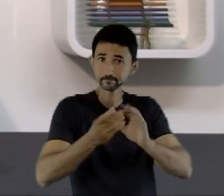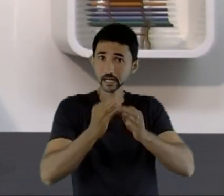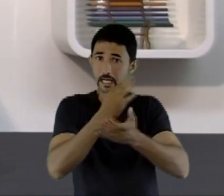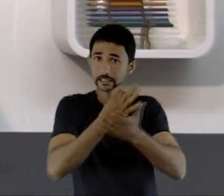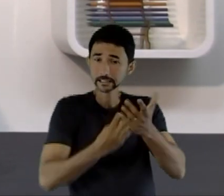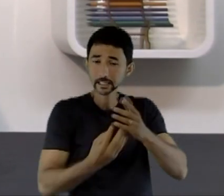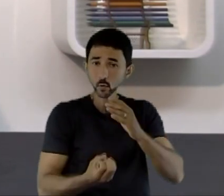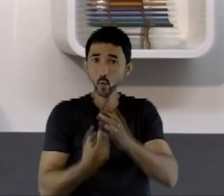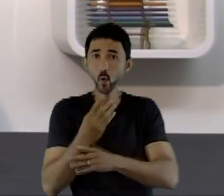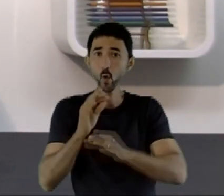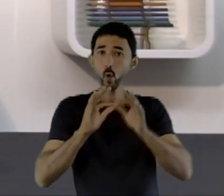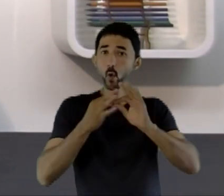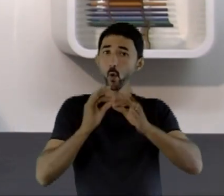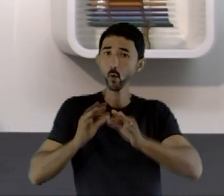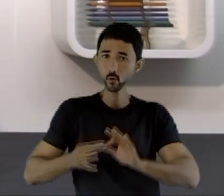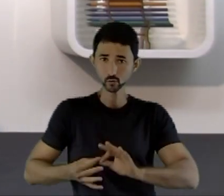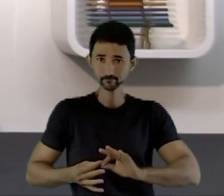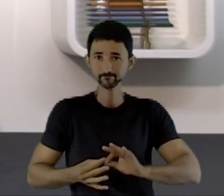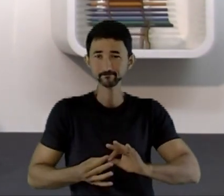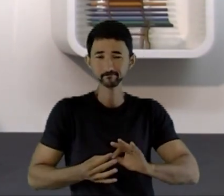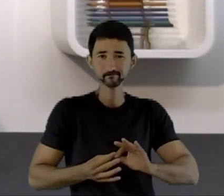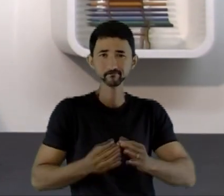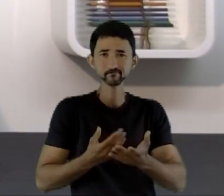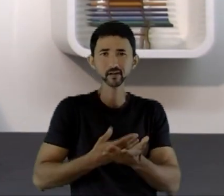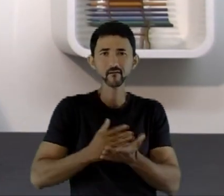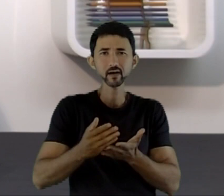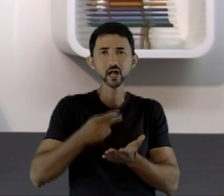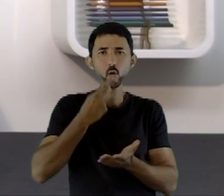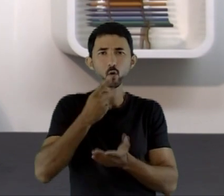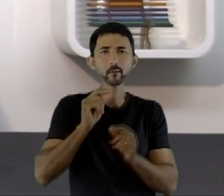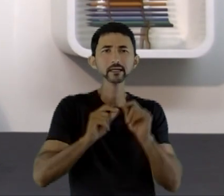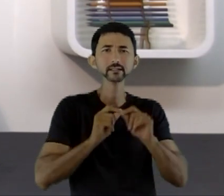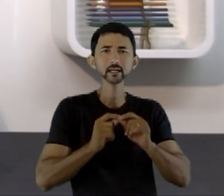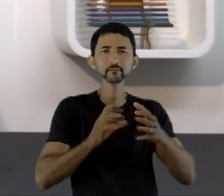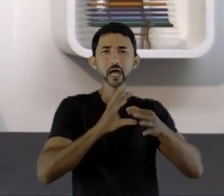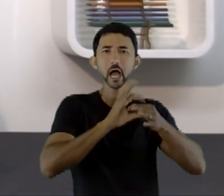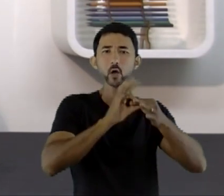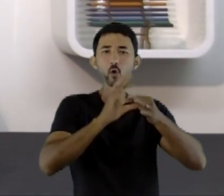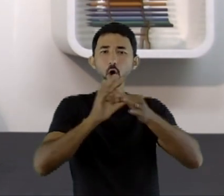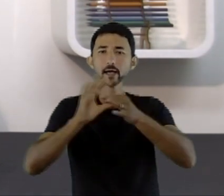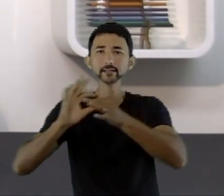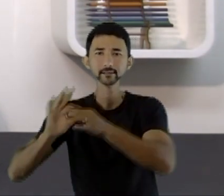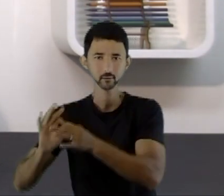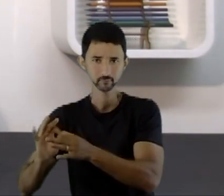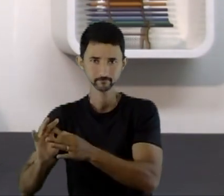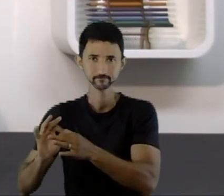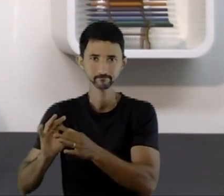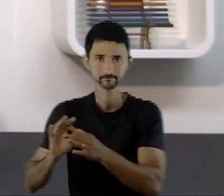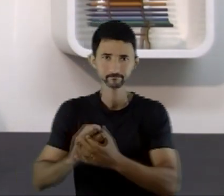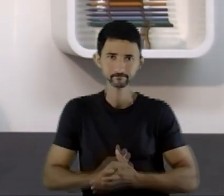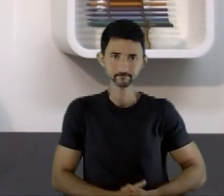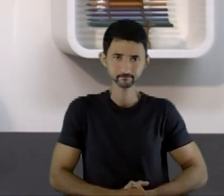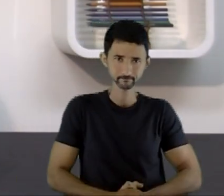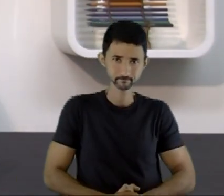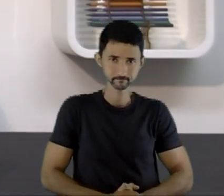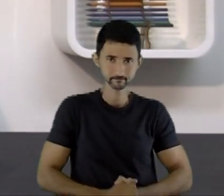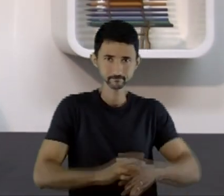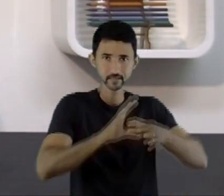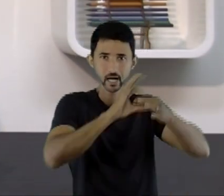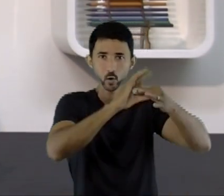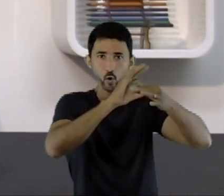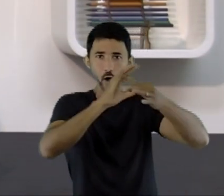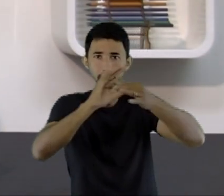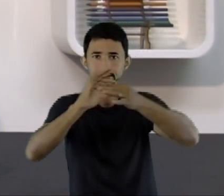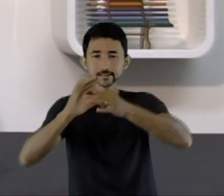que constrói o que nós falamos lá no comecinho da aula, que é a coesão. A coesão é a ligação entre